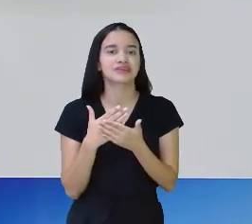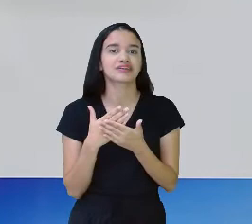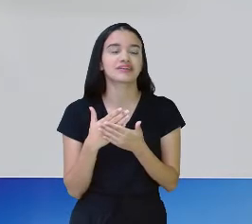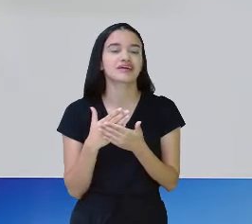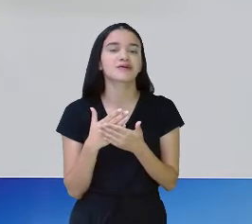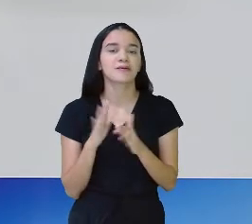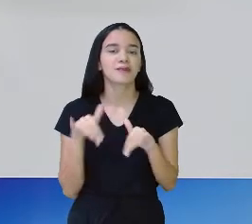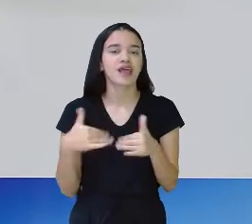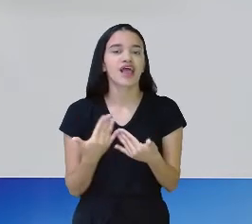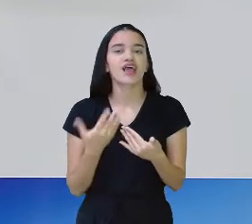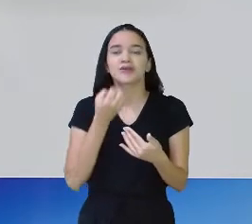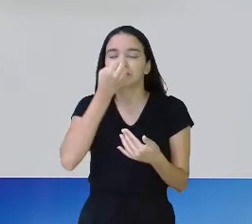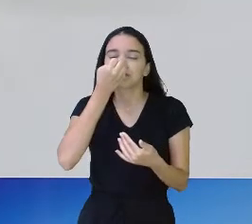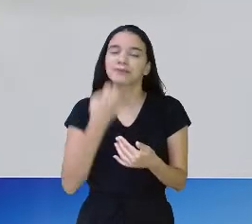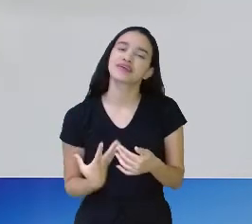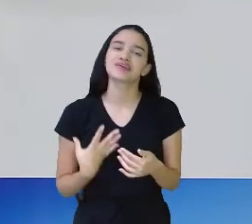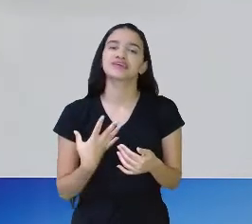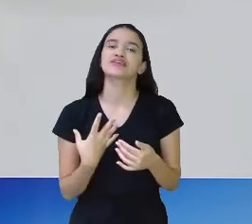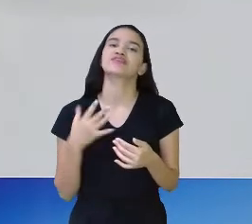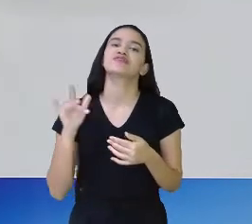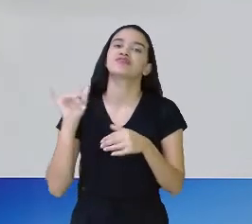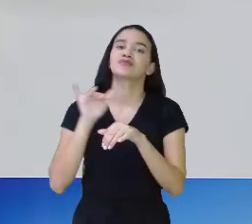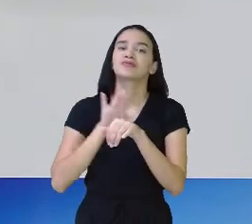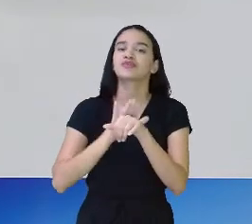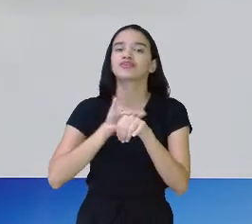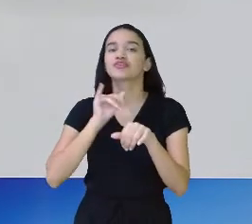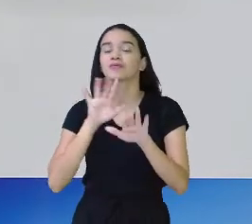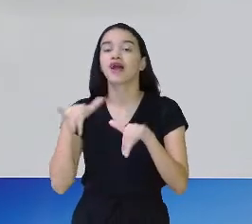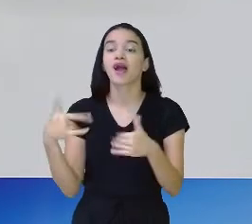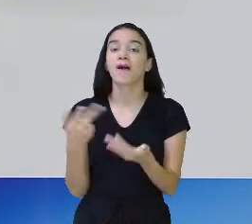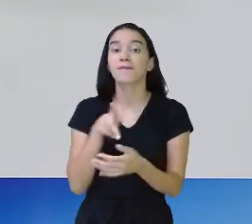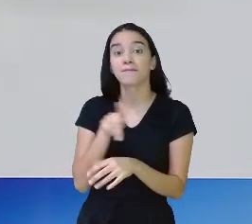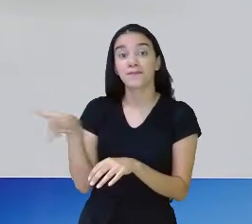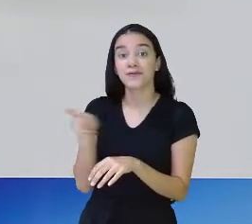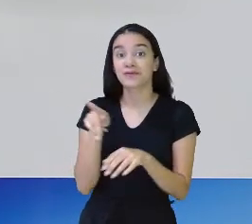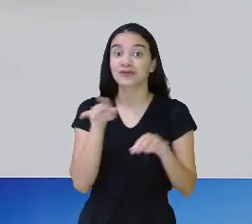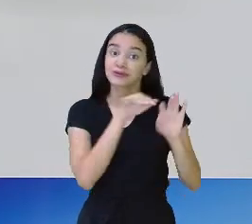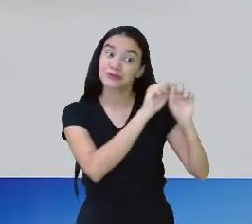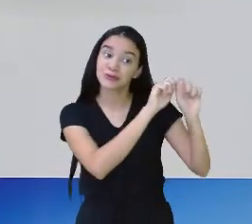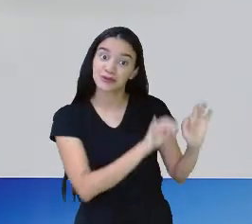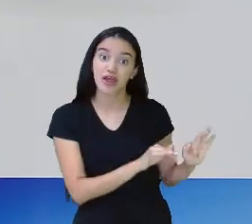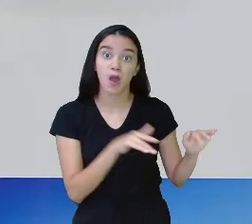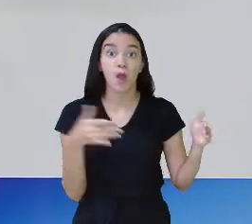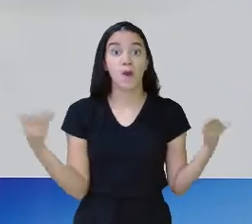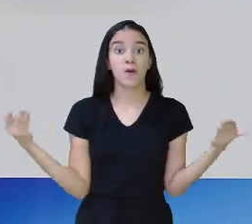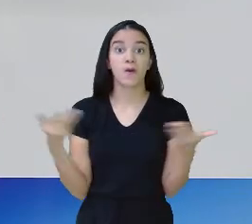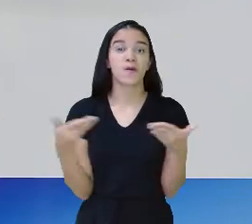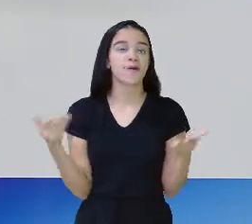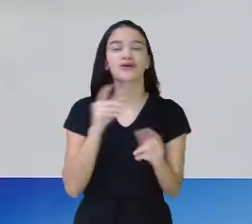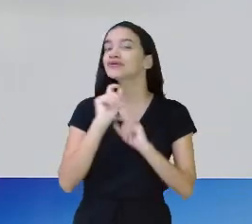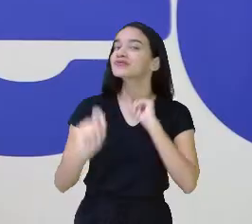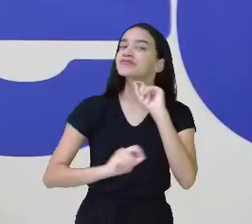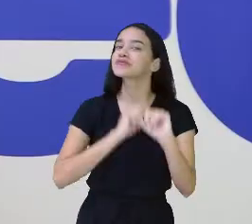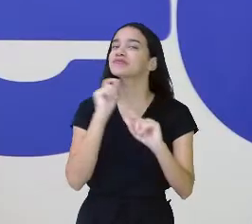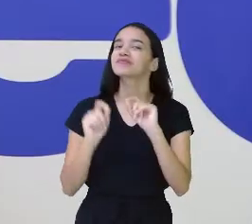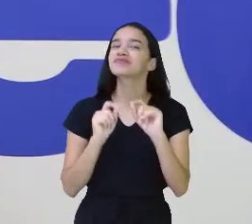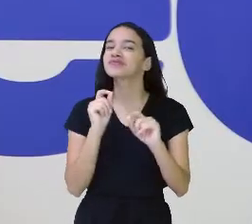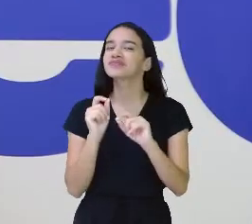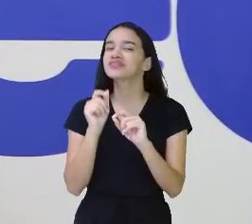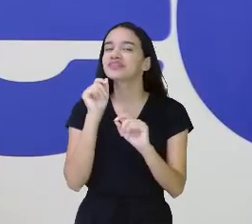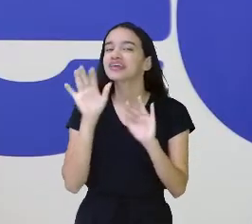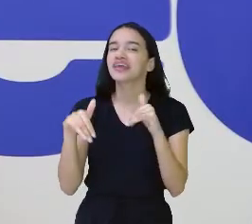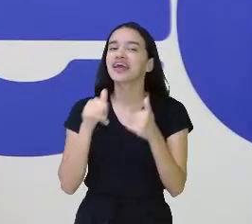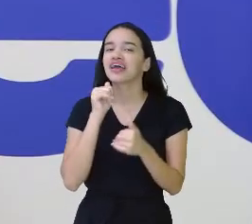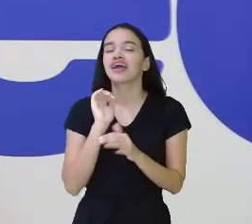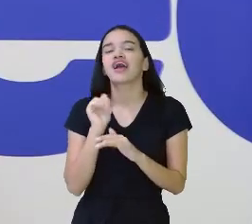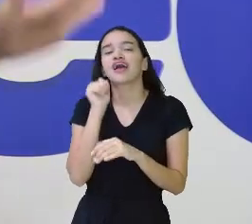para começar de bem, vamos chamar a professora do chat, que hoje é quem? A de sempre, né,